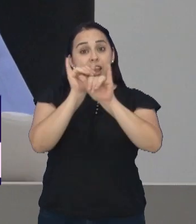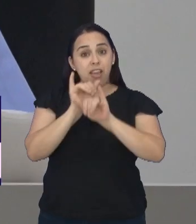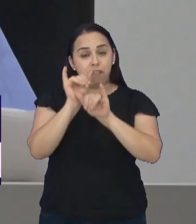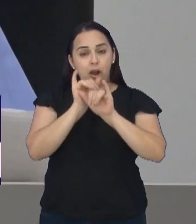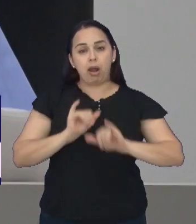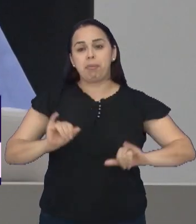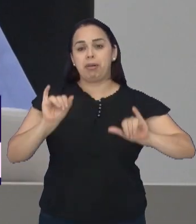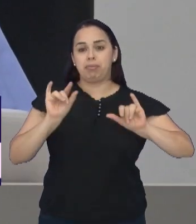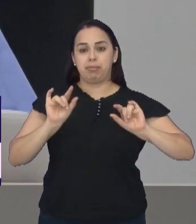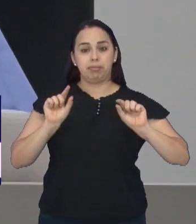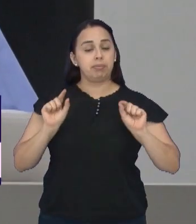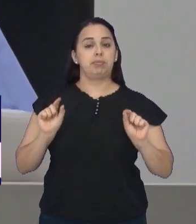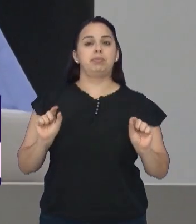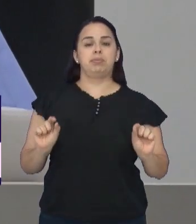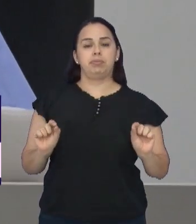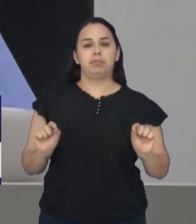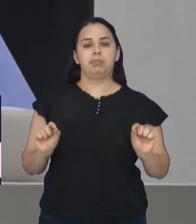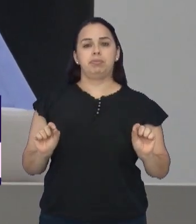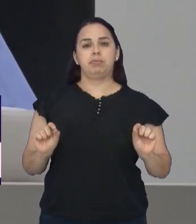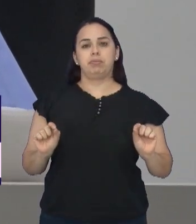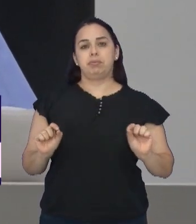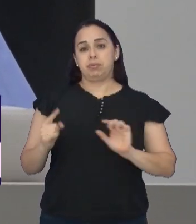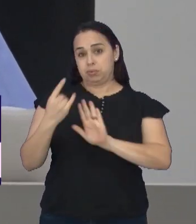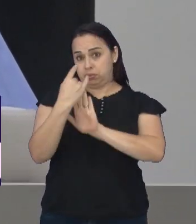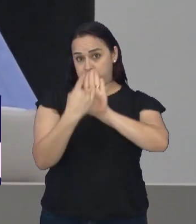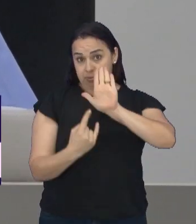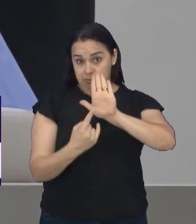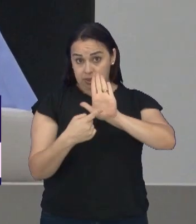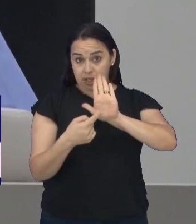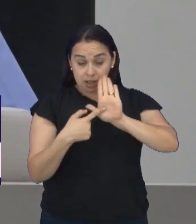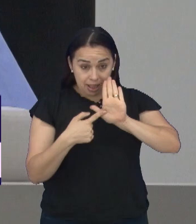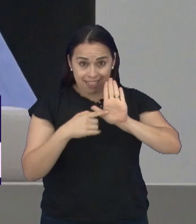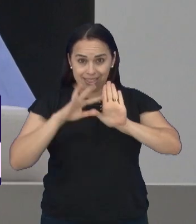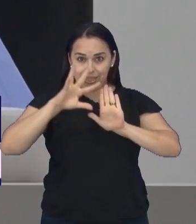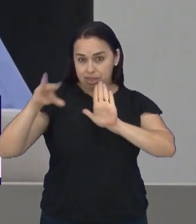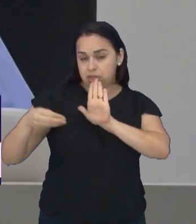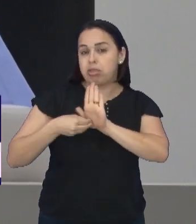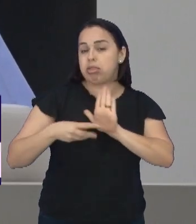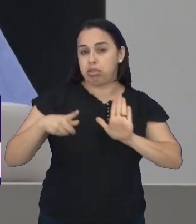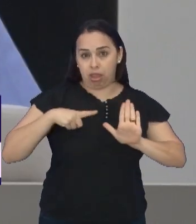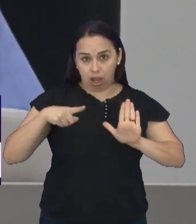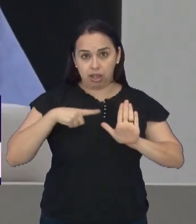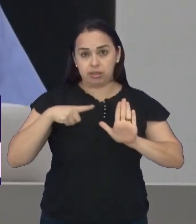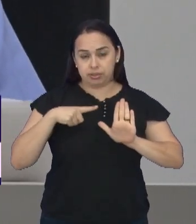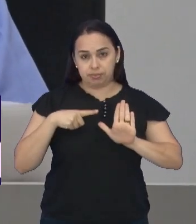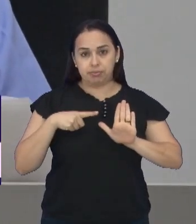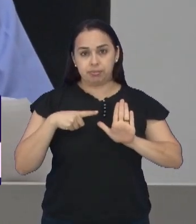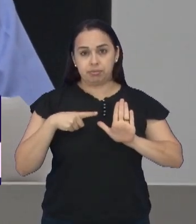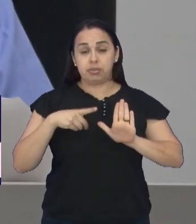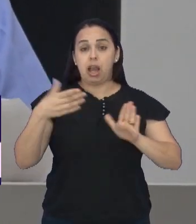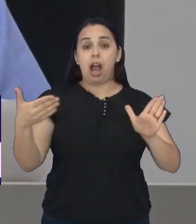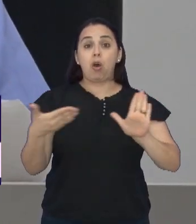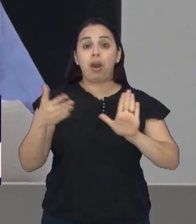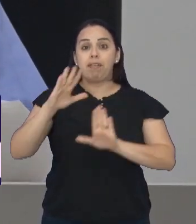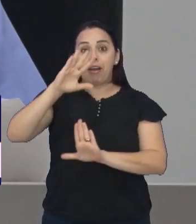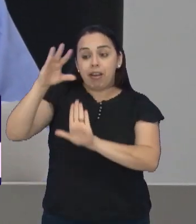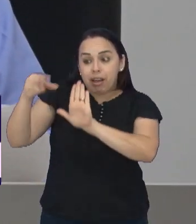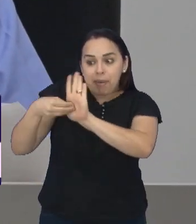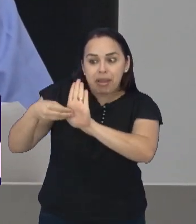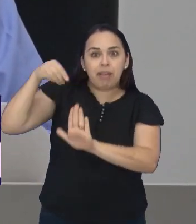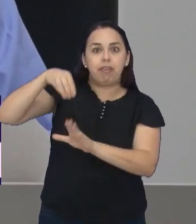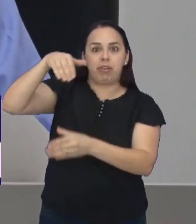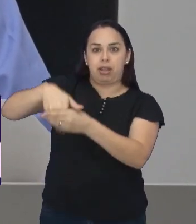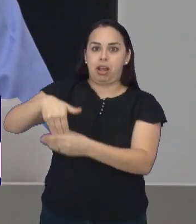informamos que esse processo, senhores vereadores, que possui uma emenda. Em votação, a